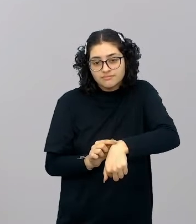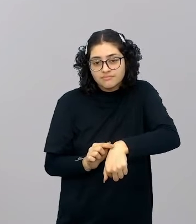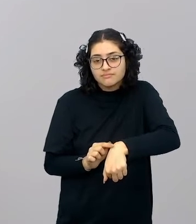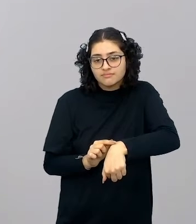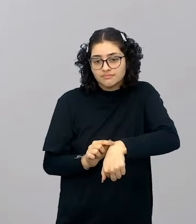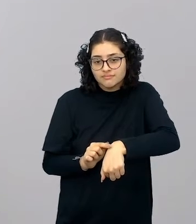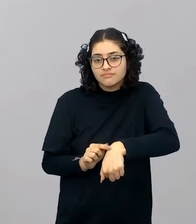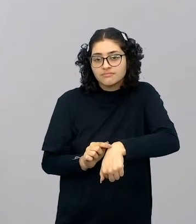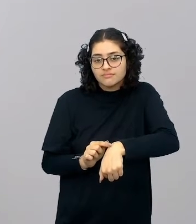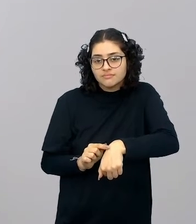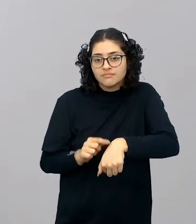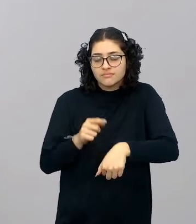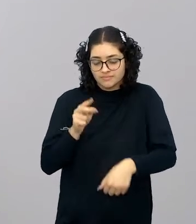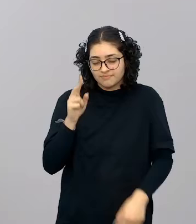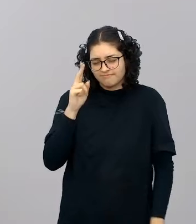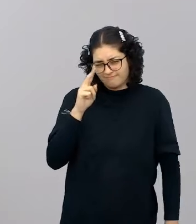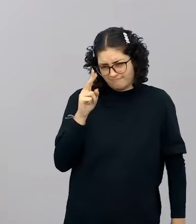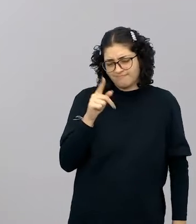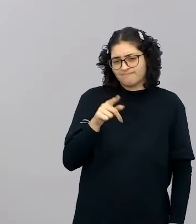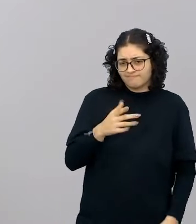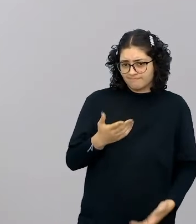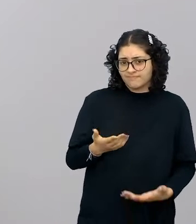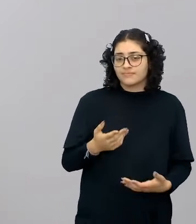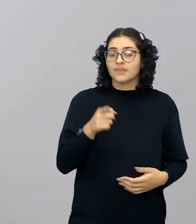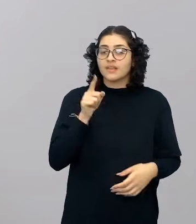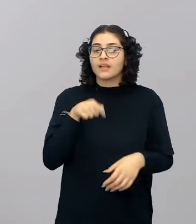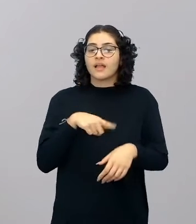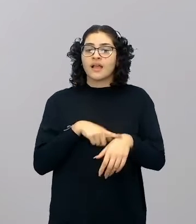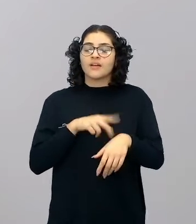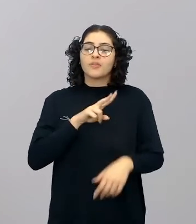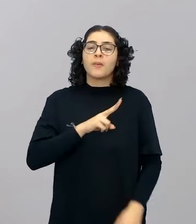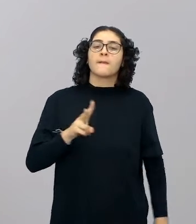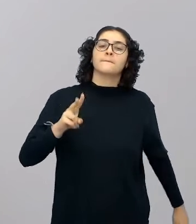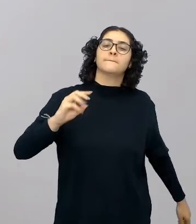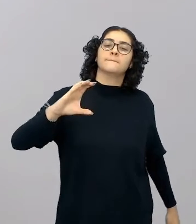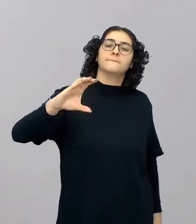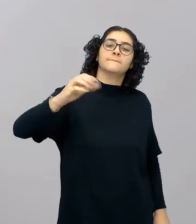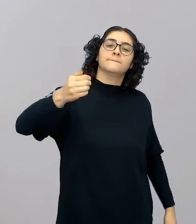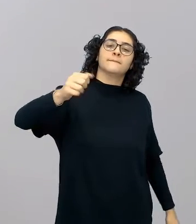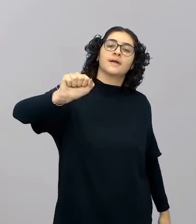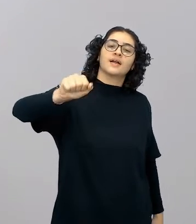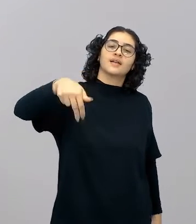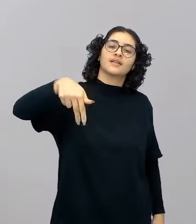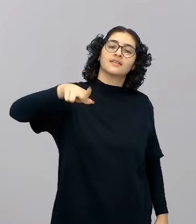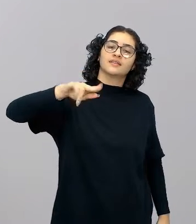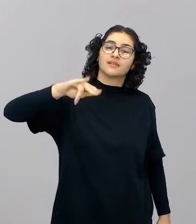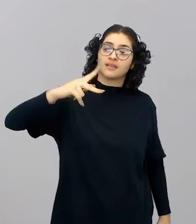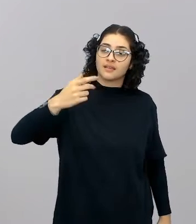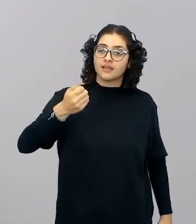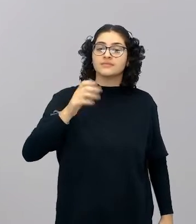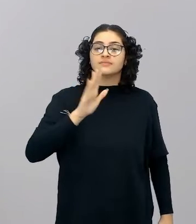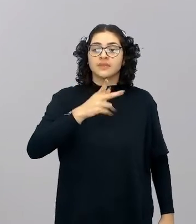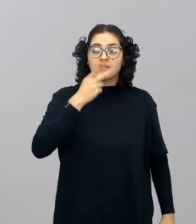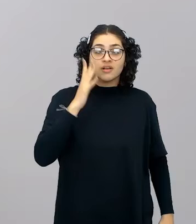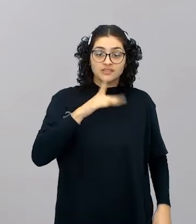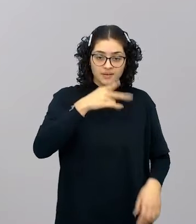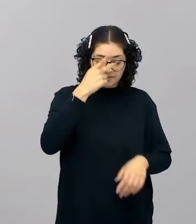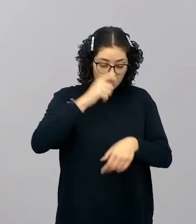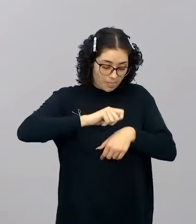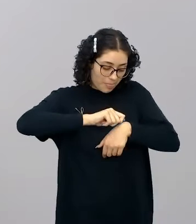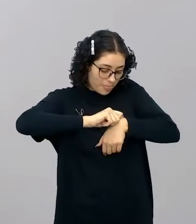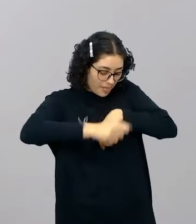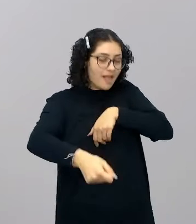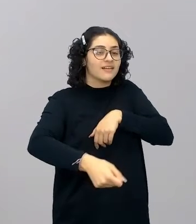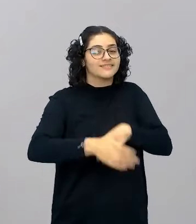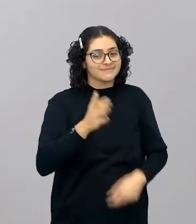da superfície que foi danificada, que é a famosa casquinha, que aposto que todo mundo já arrancou uma